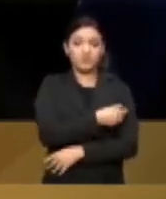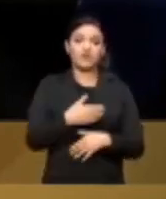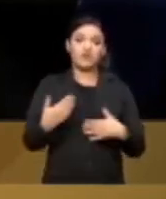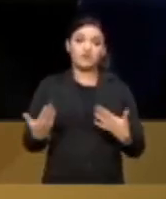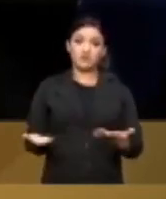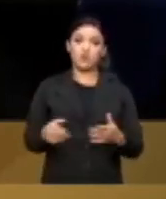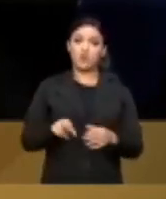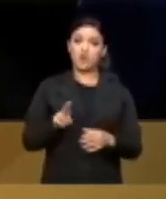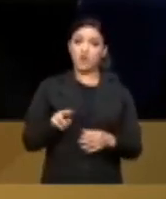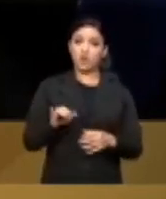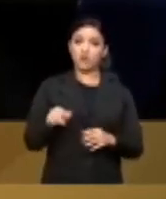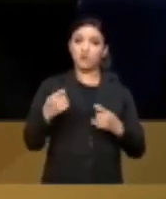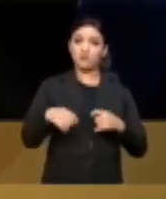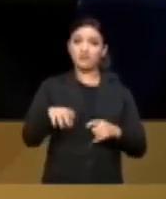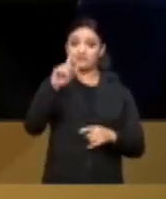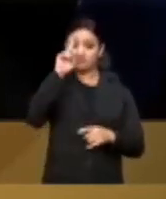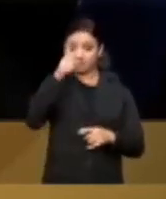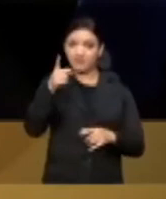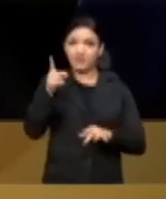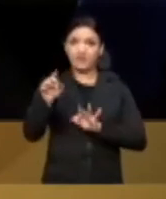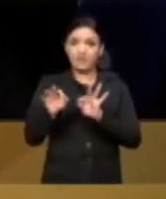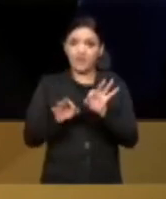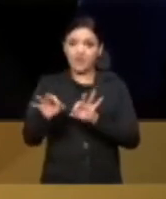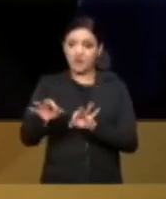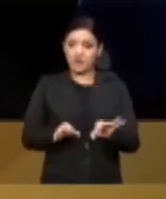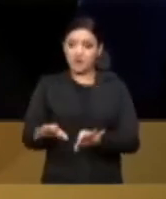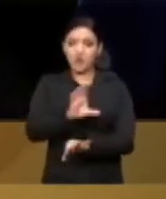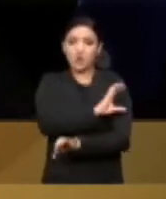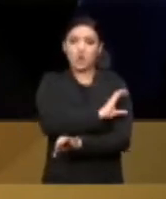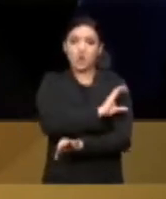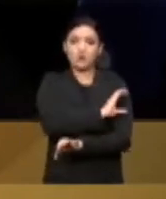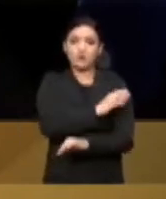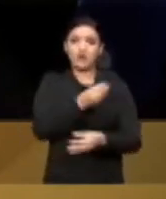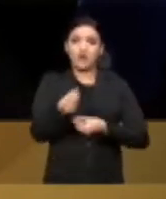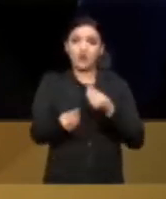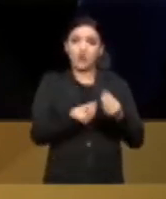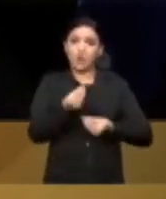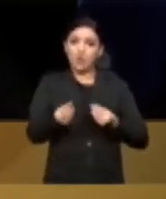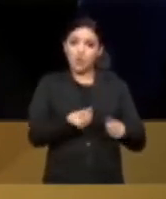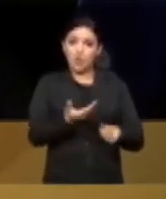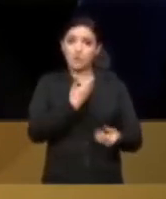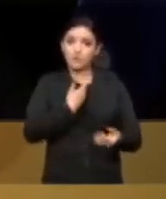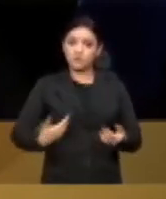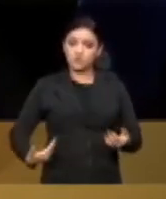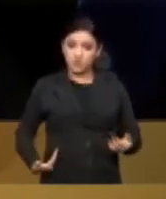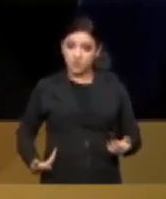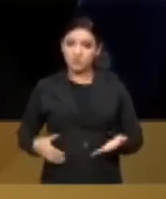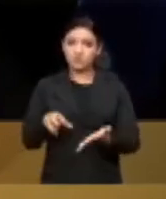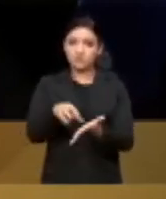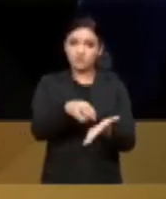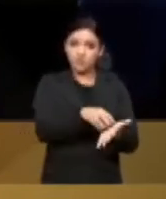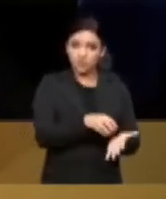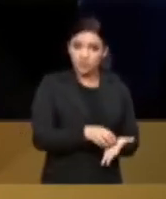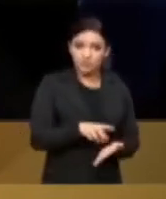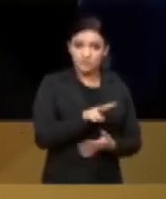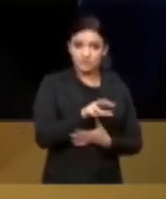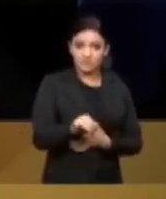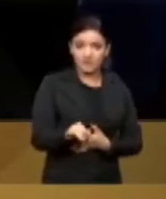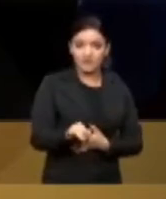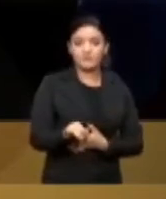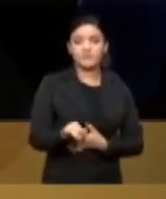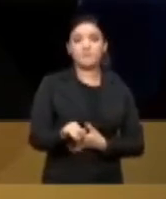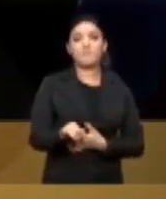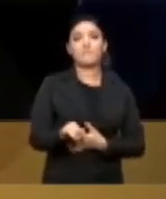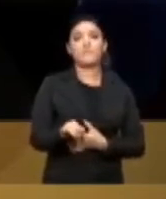União determinar a imunização e coordenar a atuação dos órgãos públicos e que, nos casos de inação